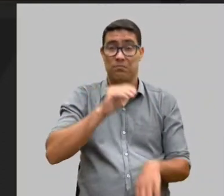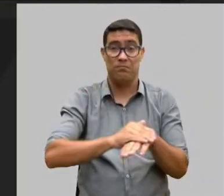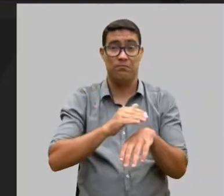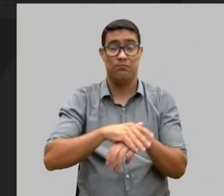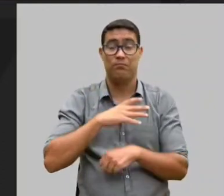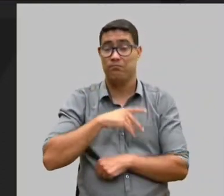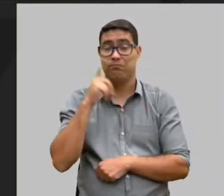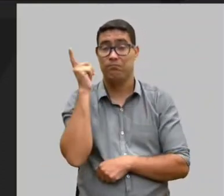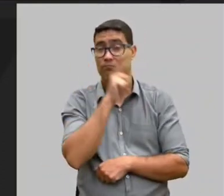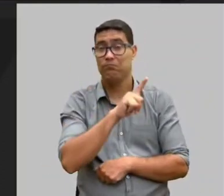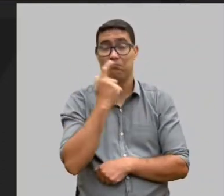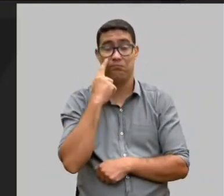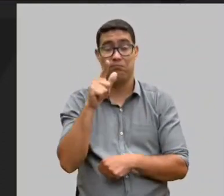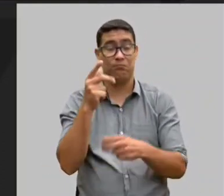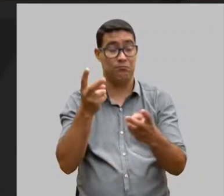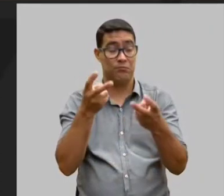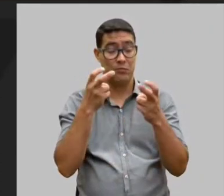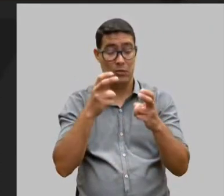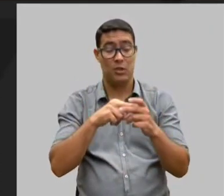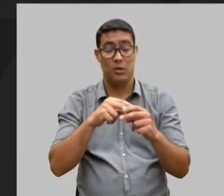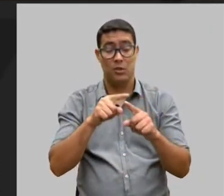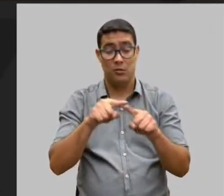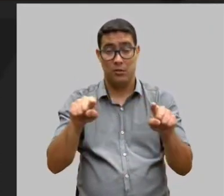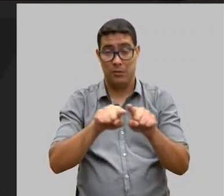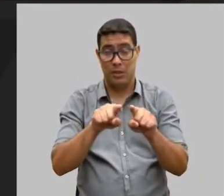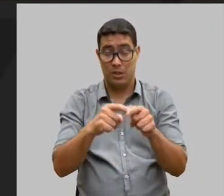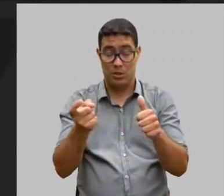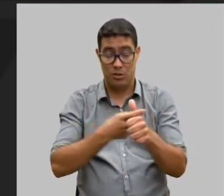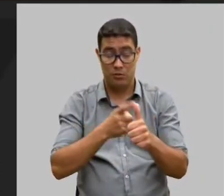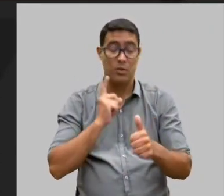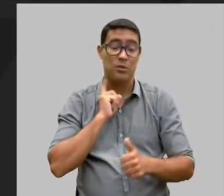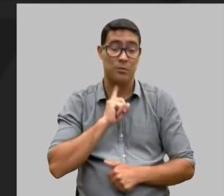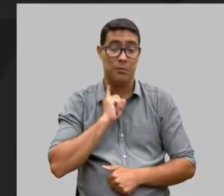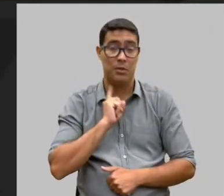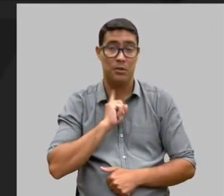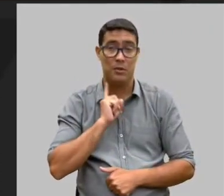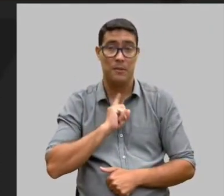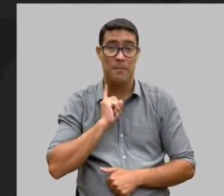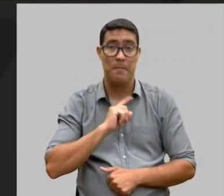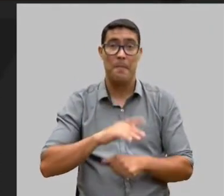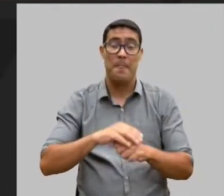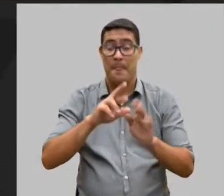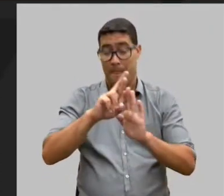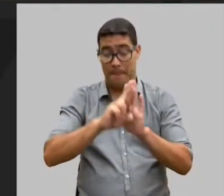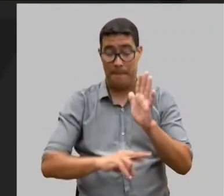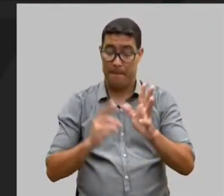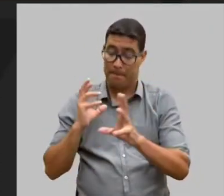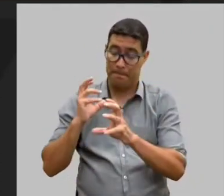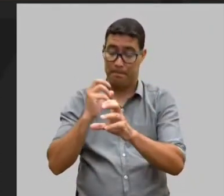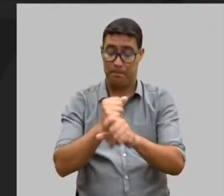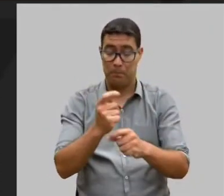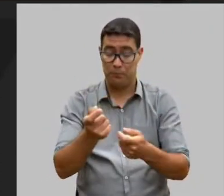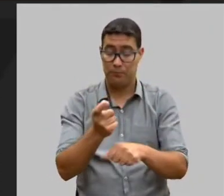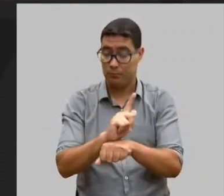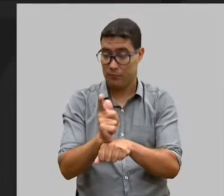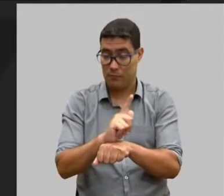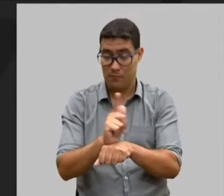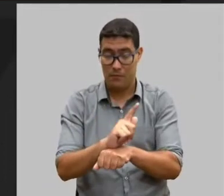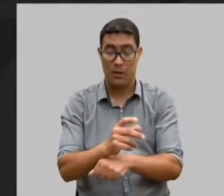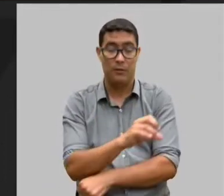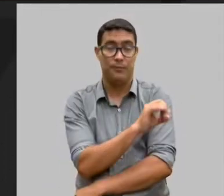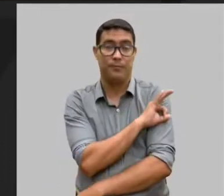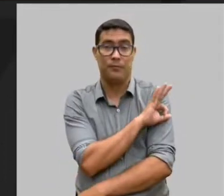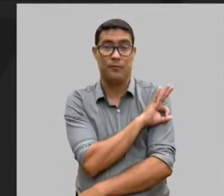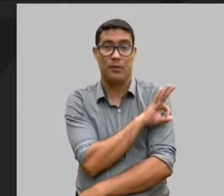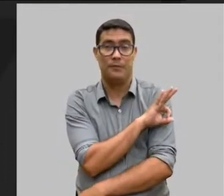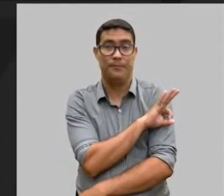dívida geral Eu puxei Inclusive a dívida de Minas Gerais aí do do do do do relatório de gestão fiscal do segundo quadrimestre